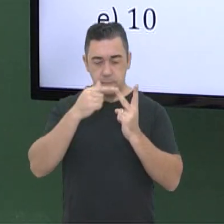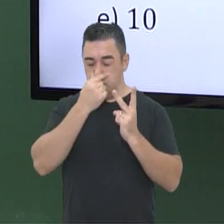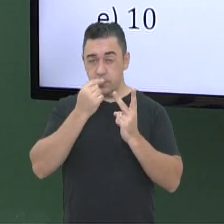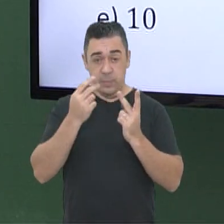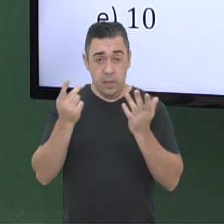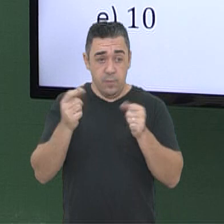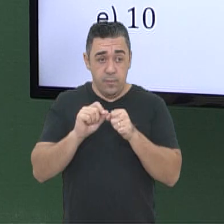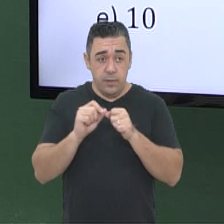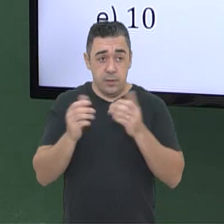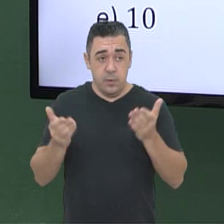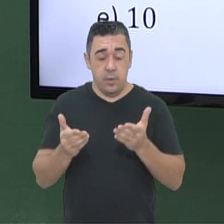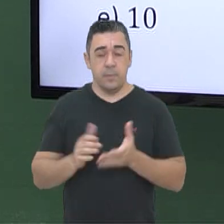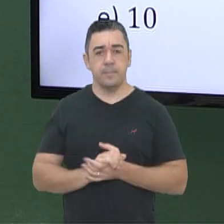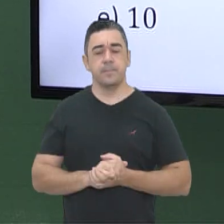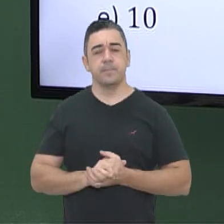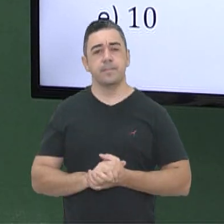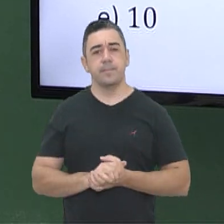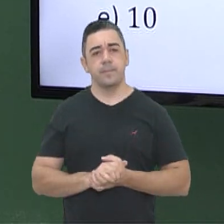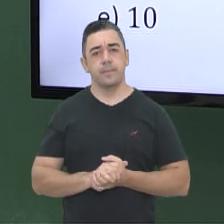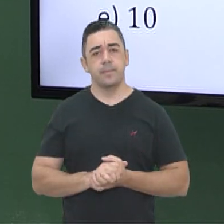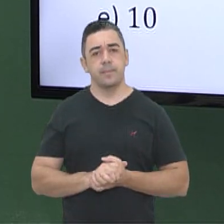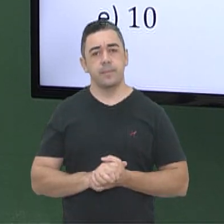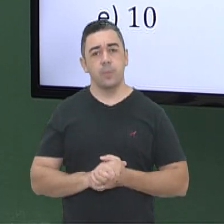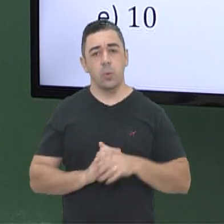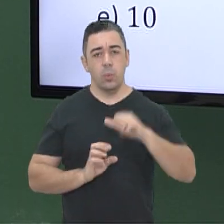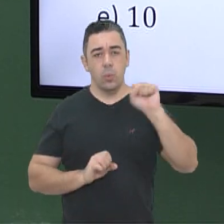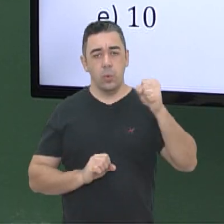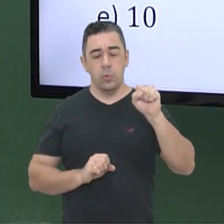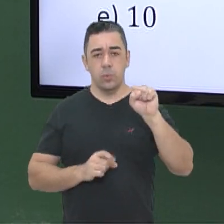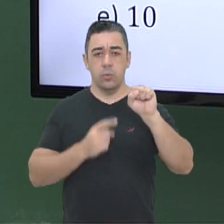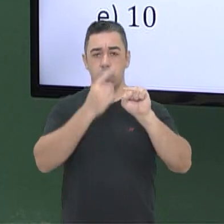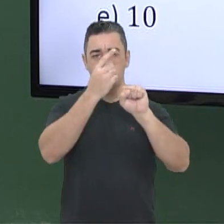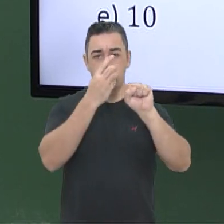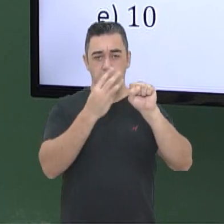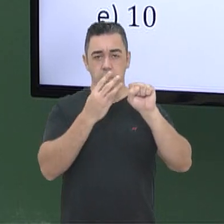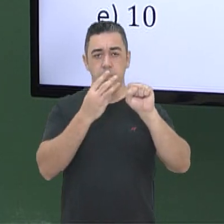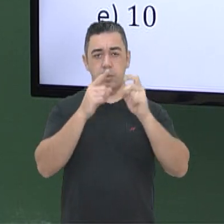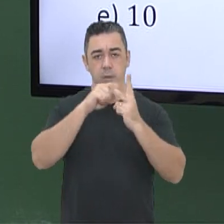Isso que eu vou fazer aqui. 8 elevado a 1/3 é raiz cúbica de 8.